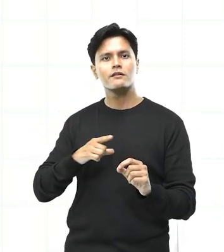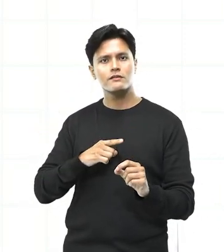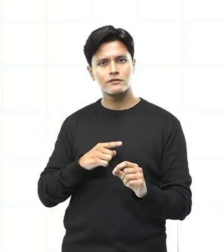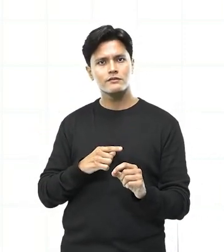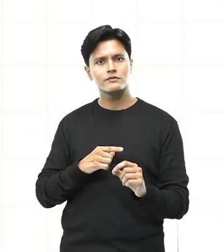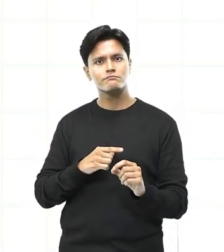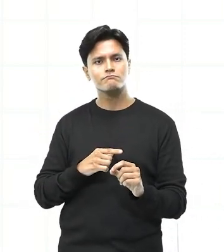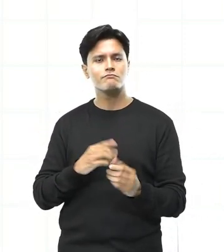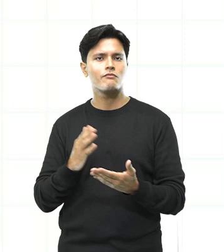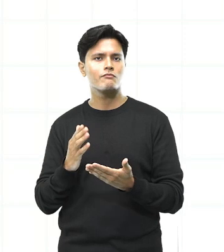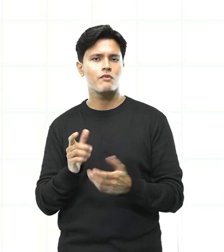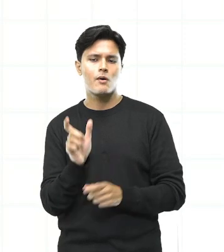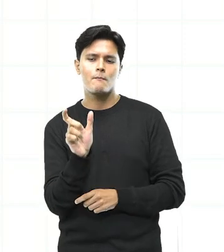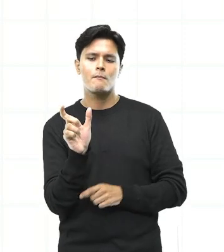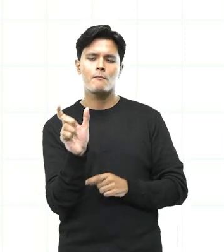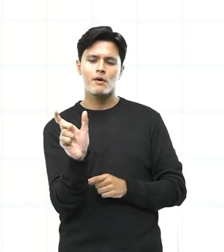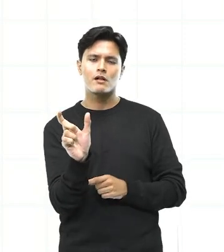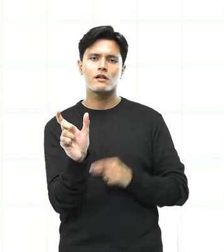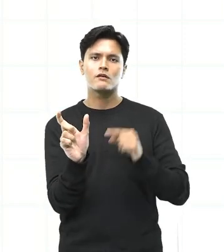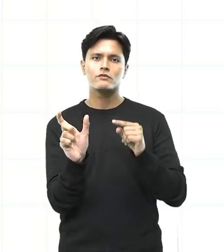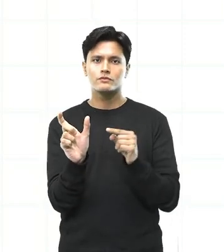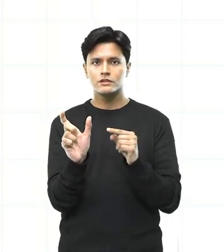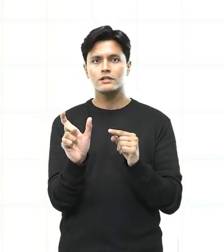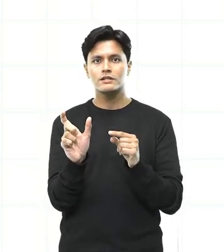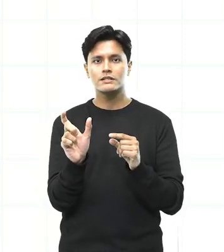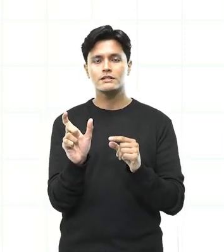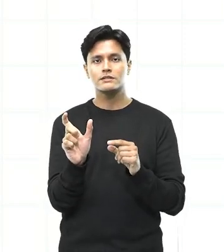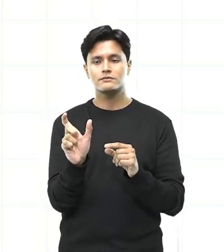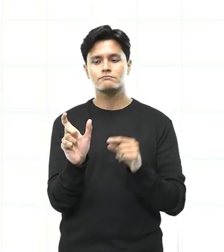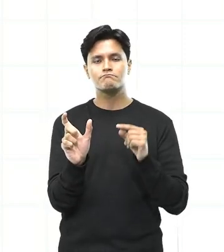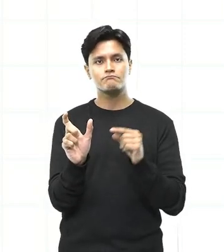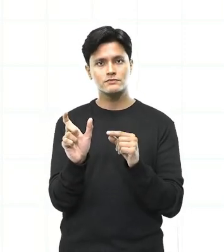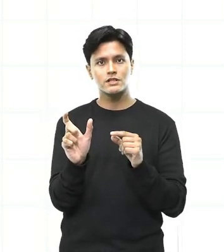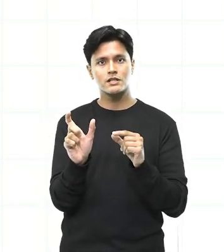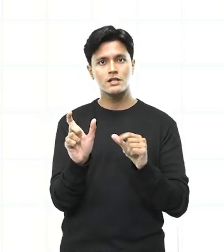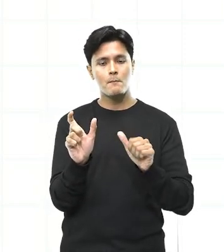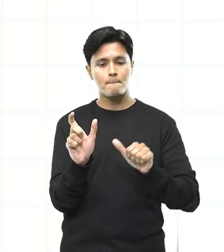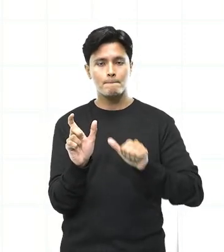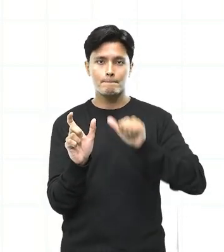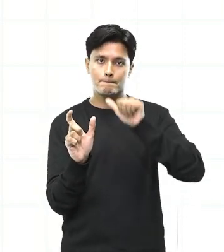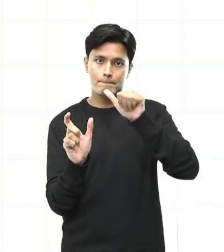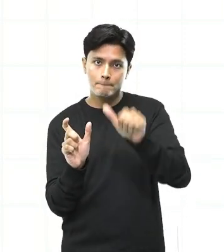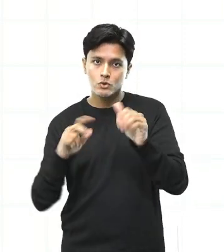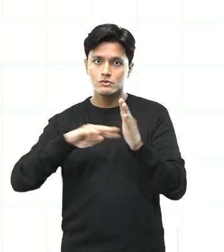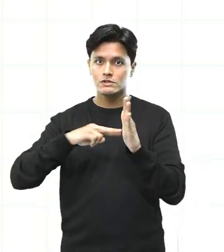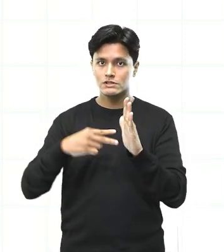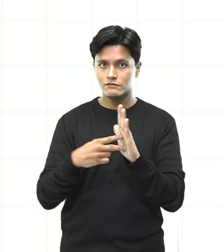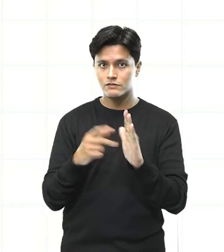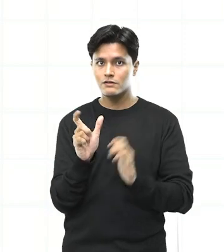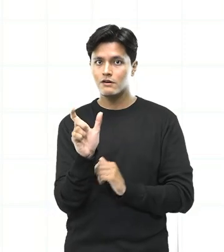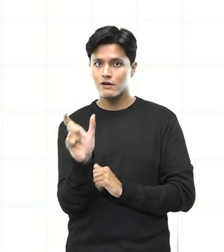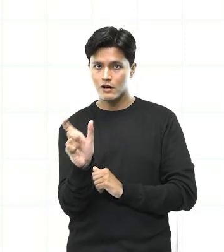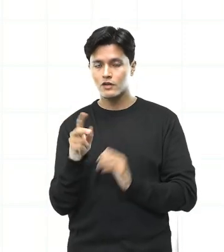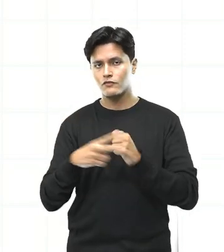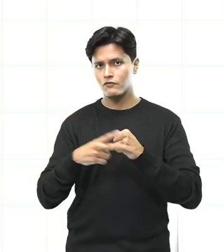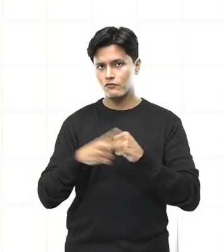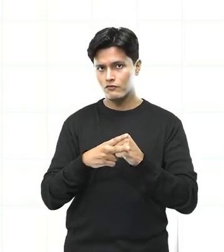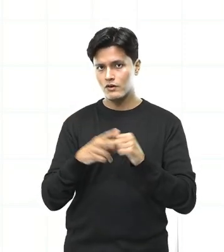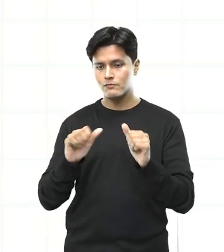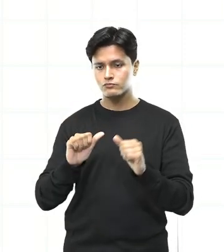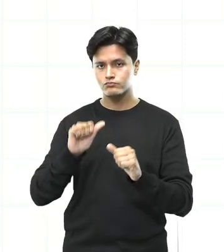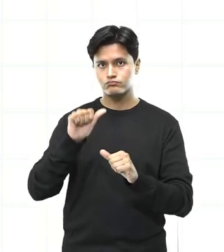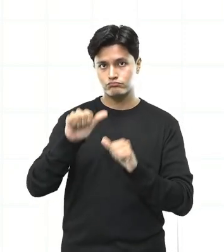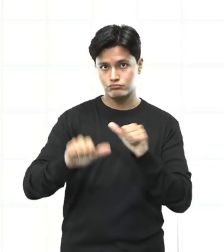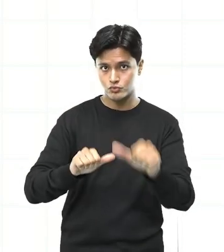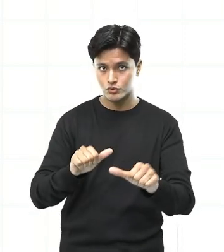termo modificando, alterando o sentido desse verbo choveu? Quando eu digo assim,